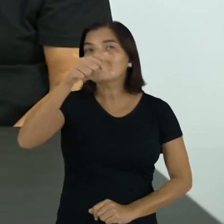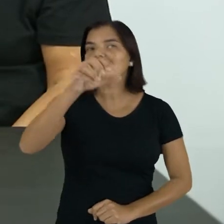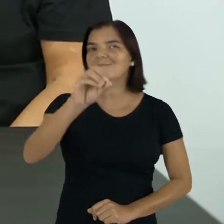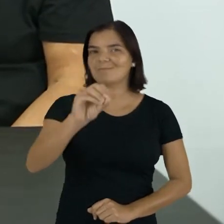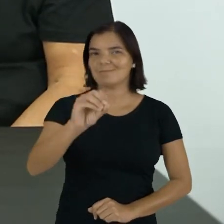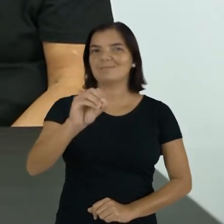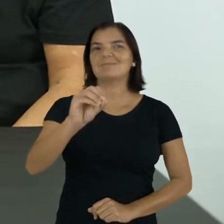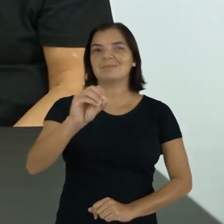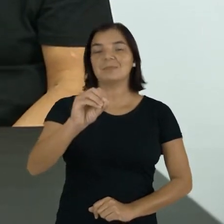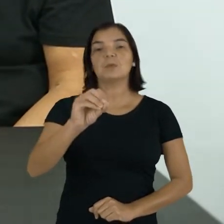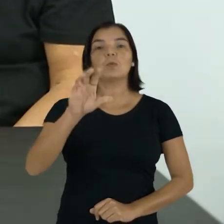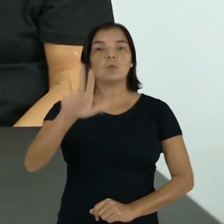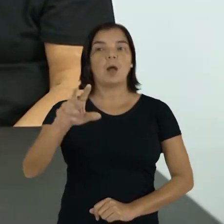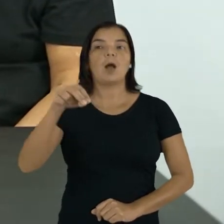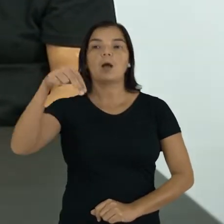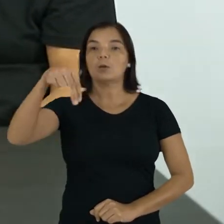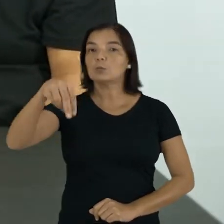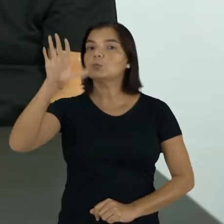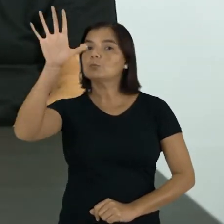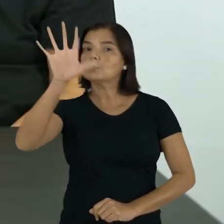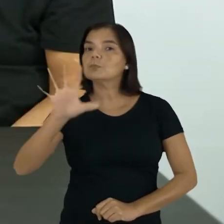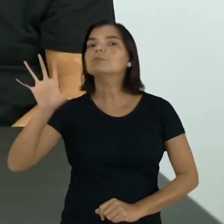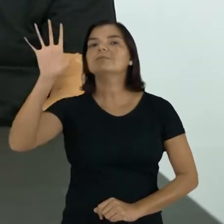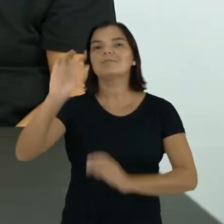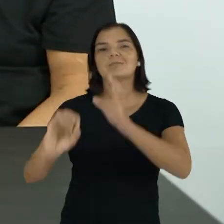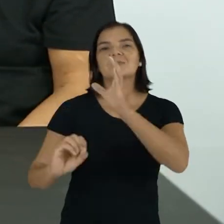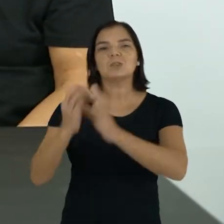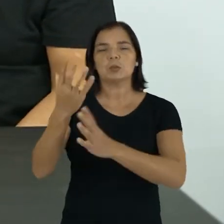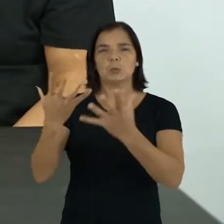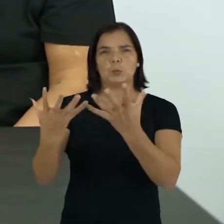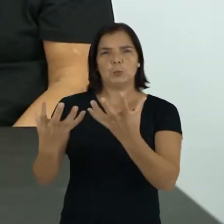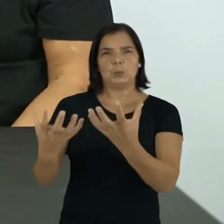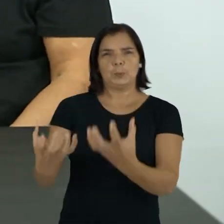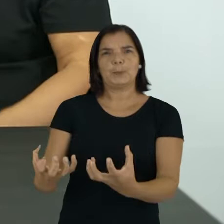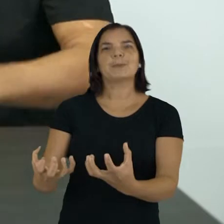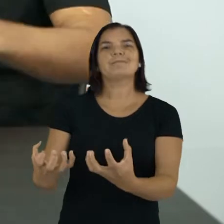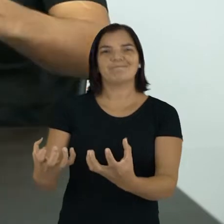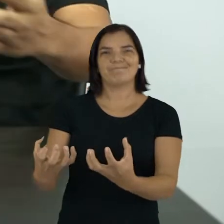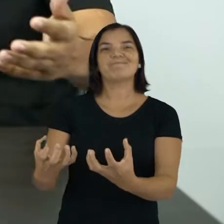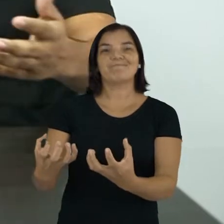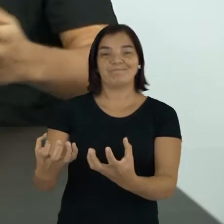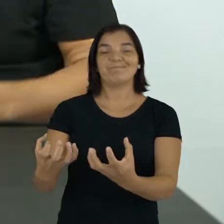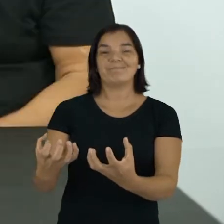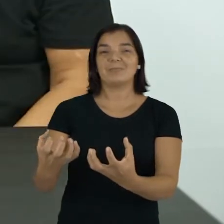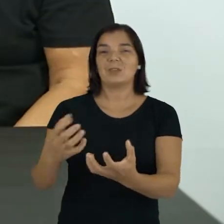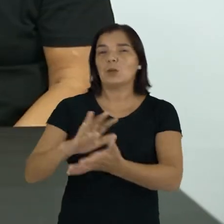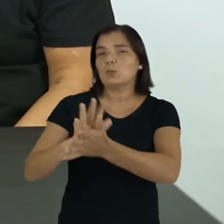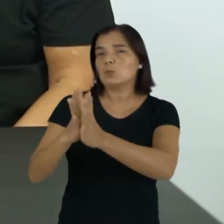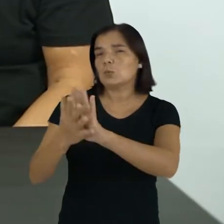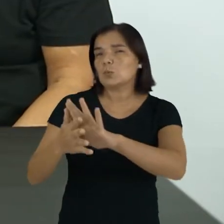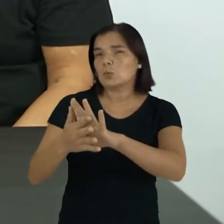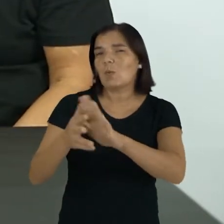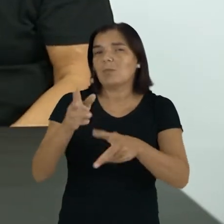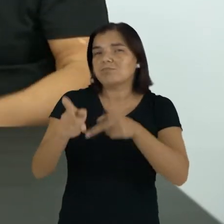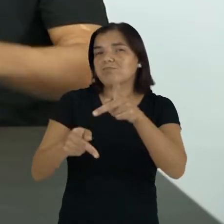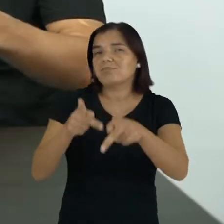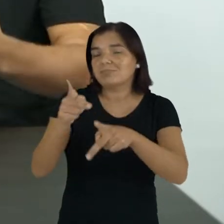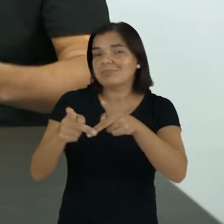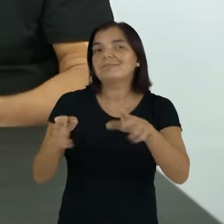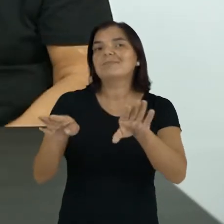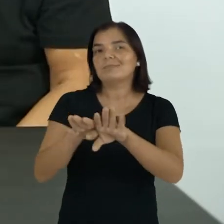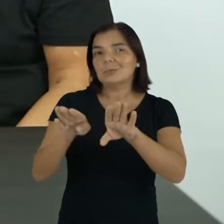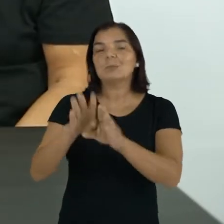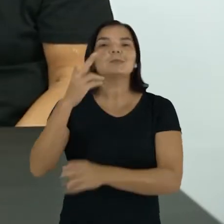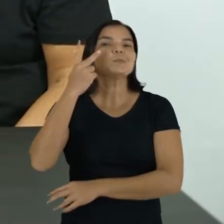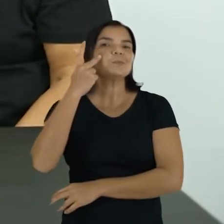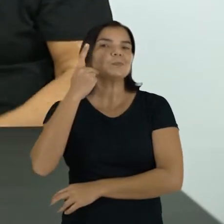quando lá no Nordeste aconteceu uma grande seca, um evento que acabou devastando aquela população, sobretudo no